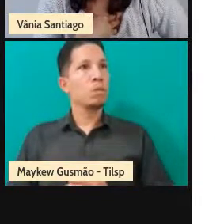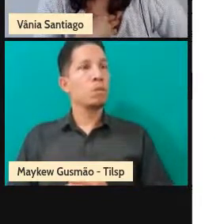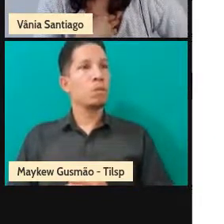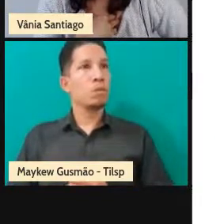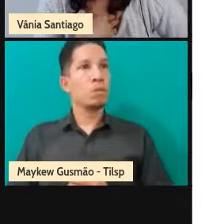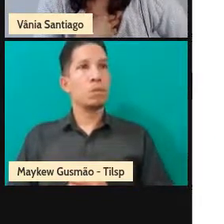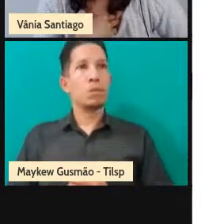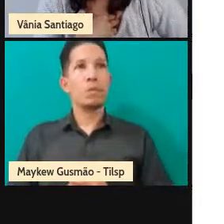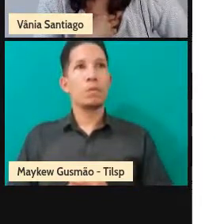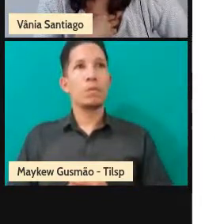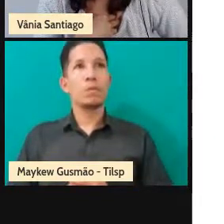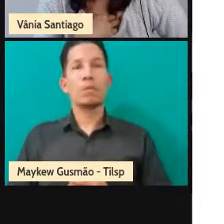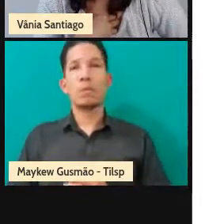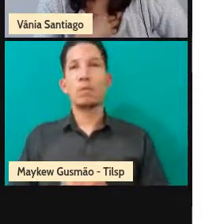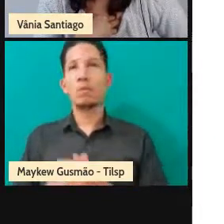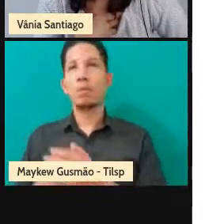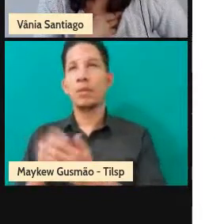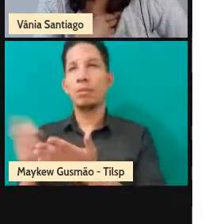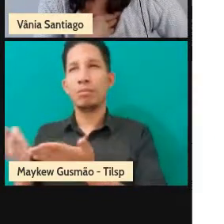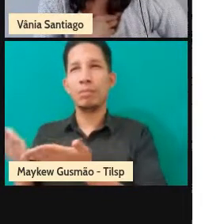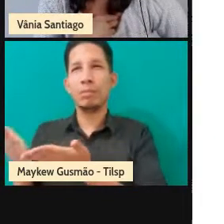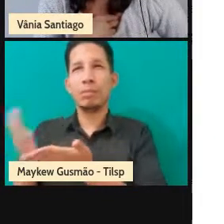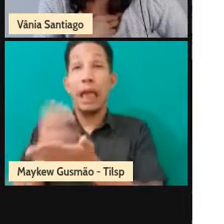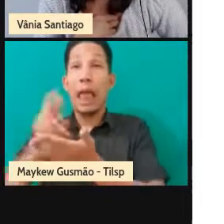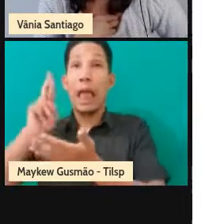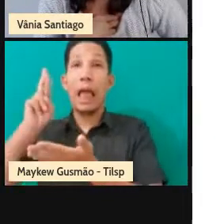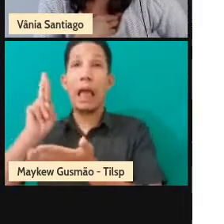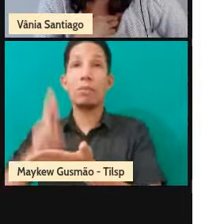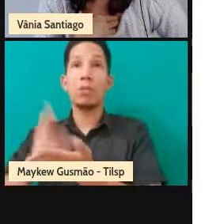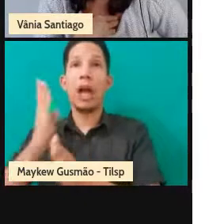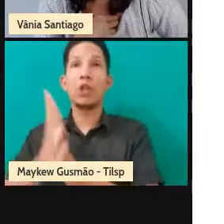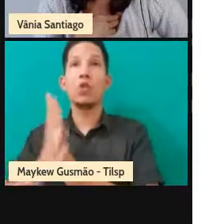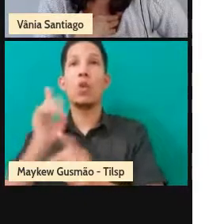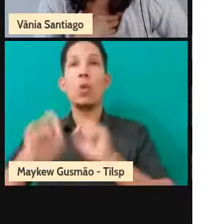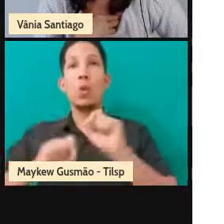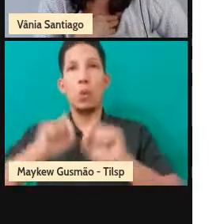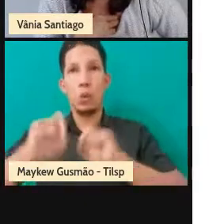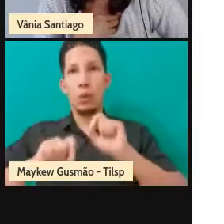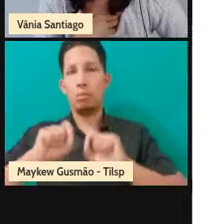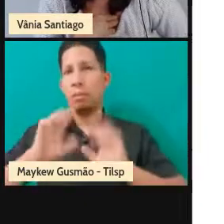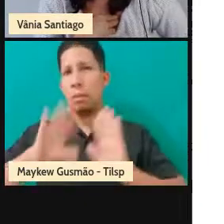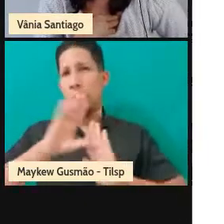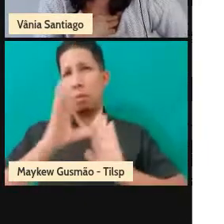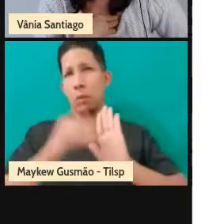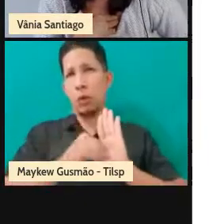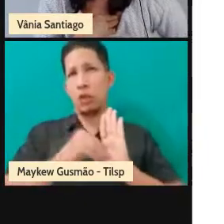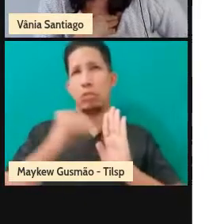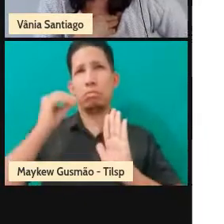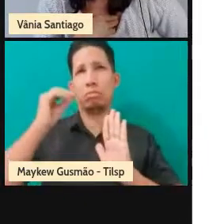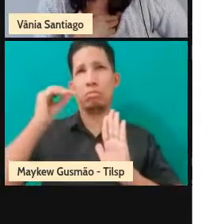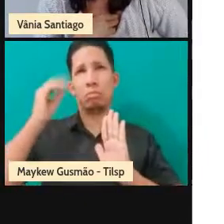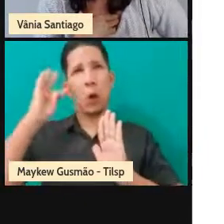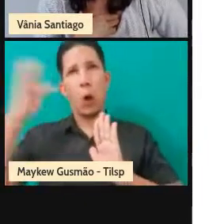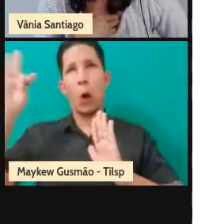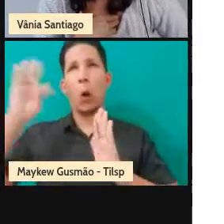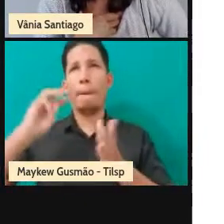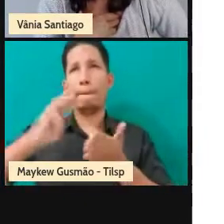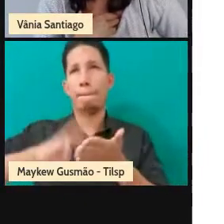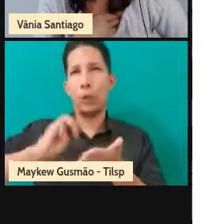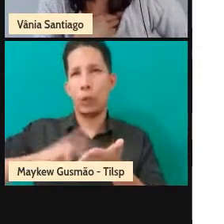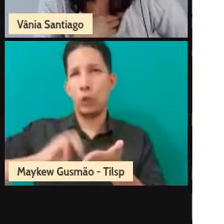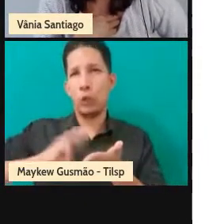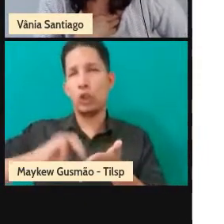O resultado do mapeamento é que, independente da abordagem teórico-metodológica, existe